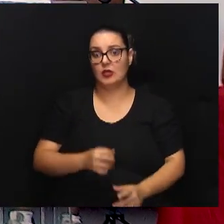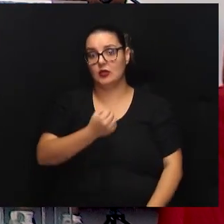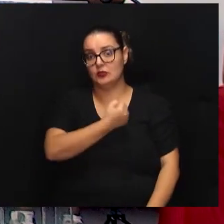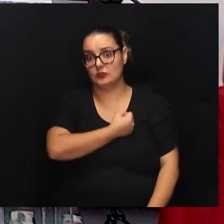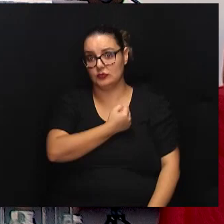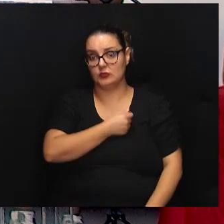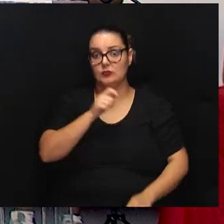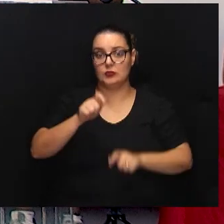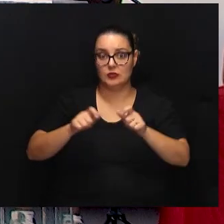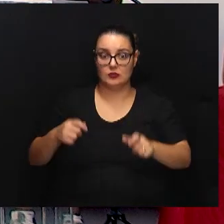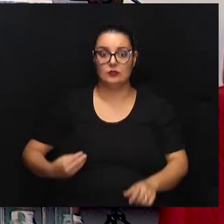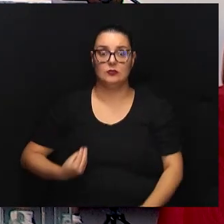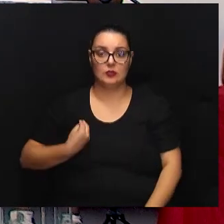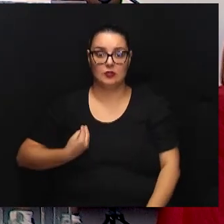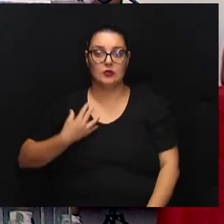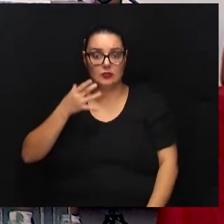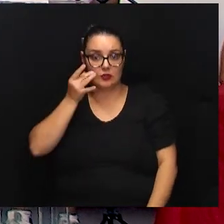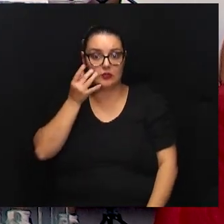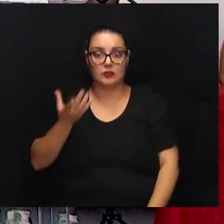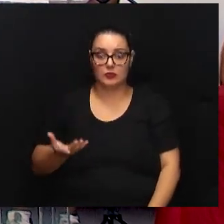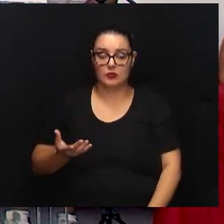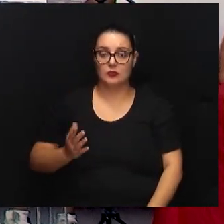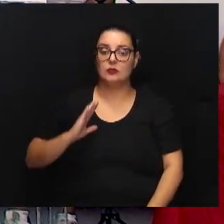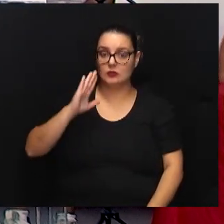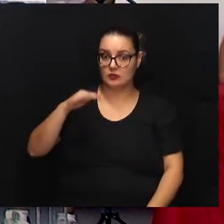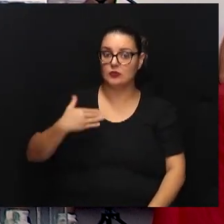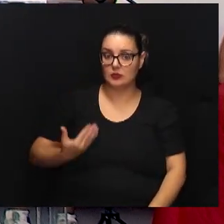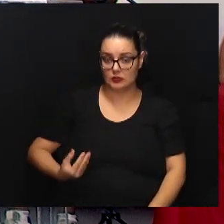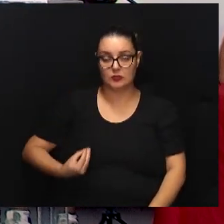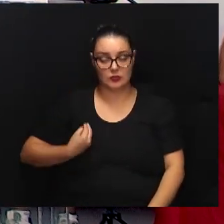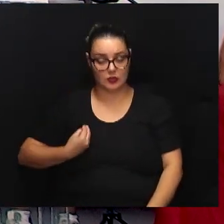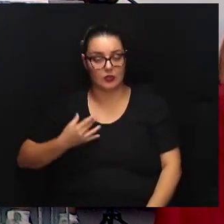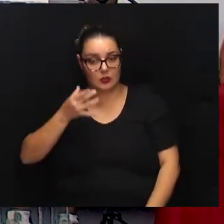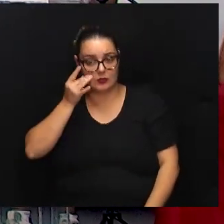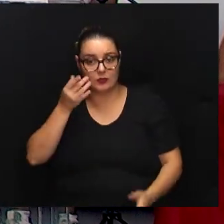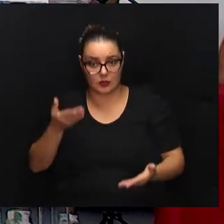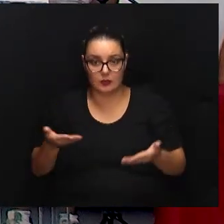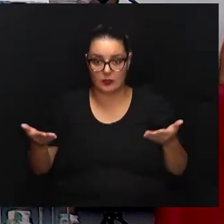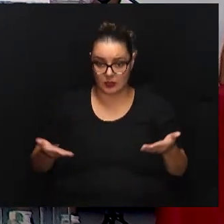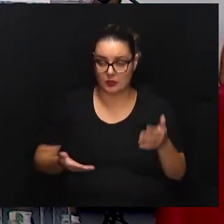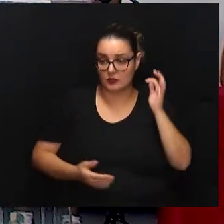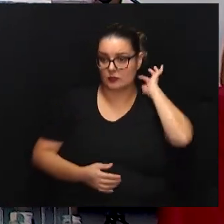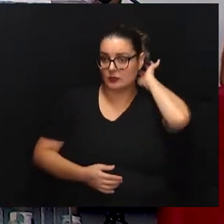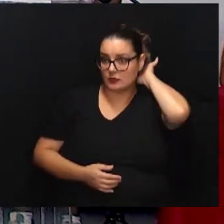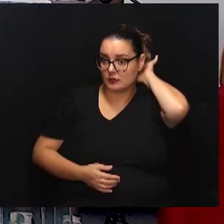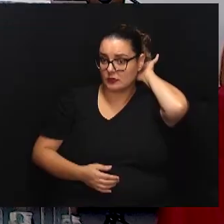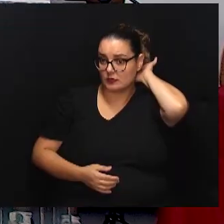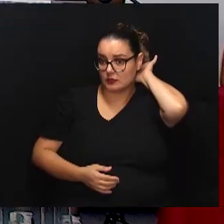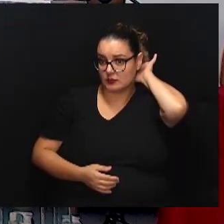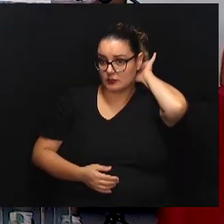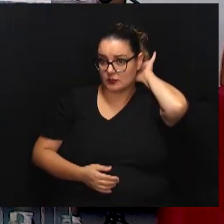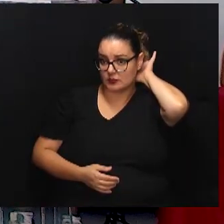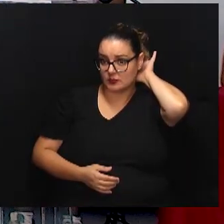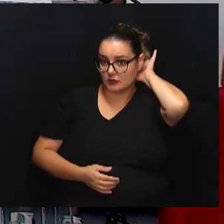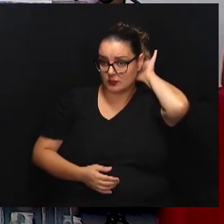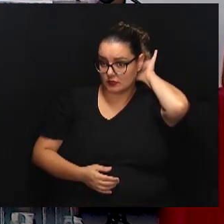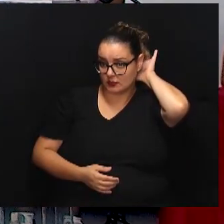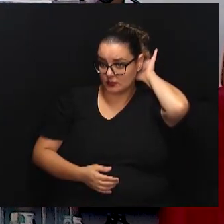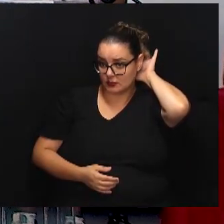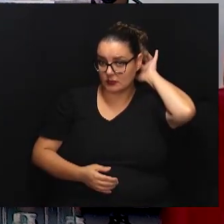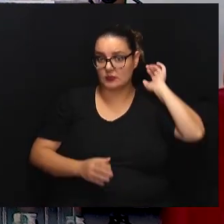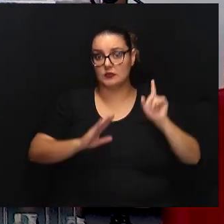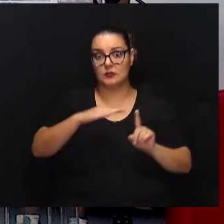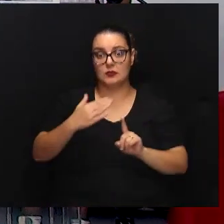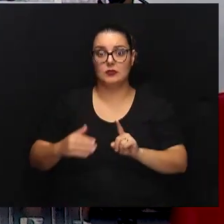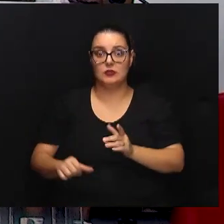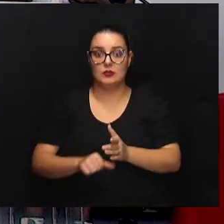um número de pessoas presentes aqui hoje que nos honram muito com a sua presença e que a gente queria homenagear